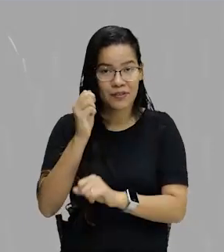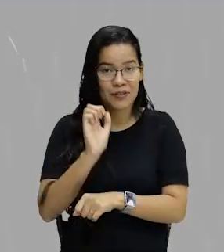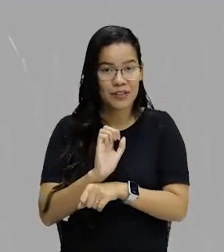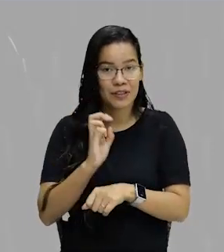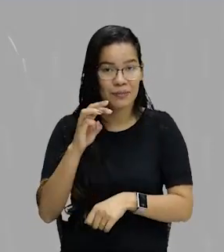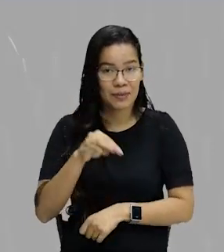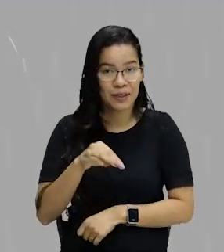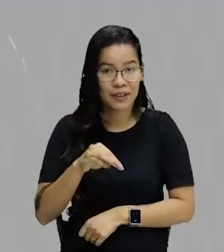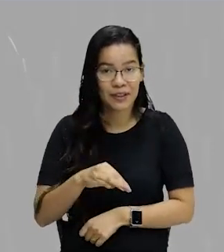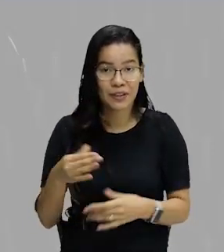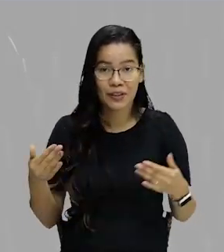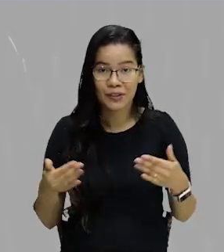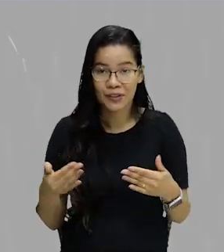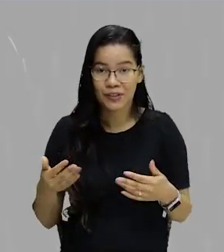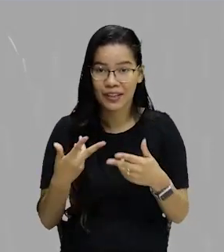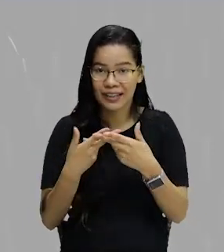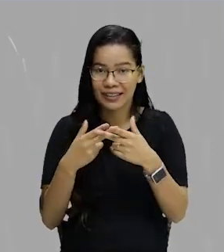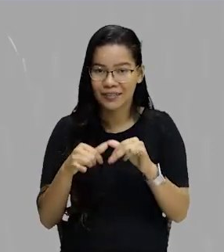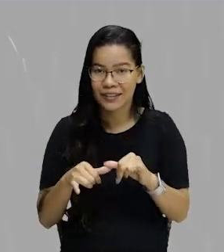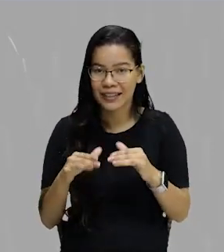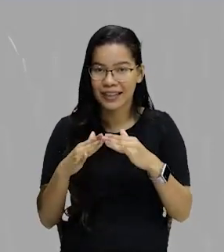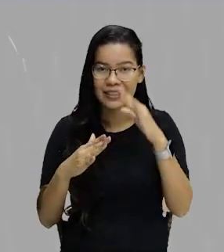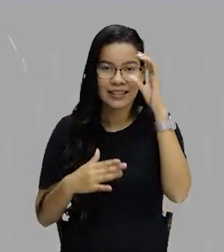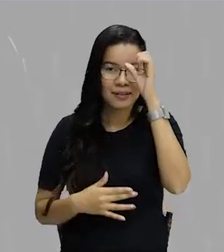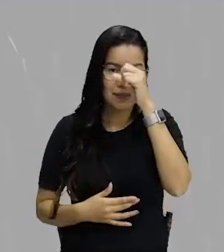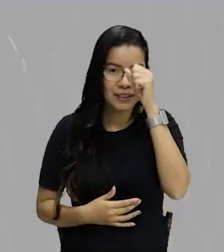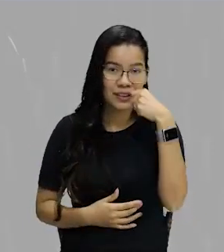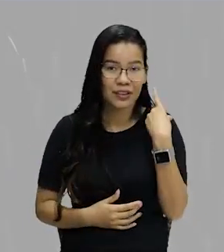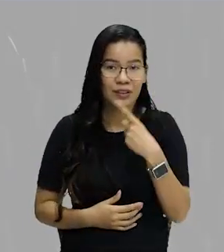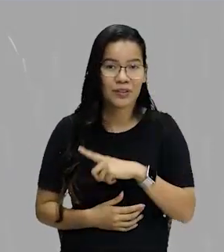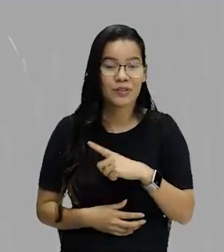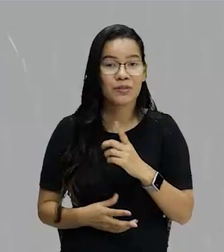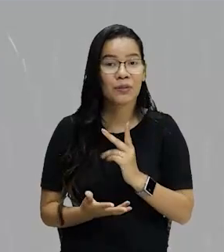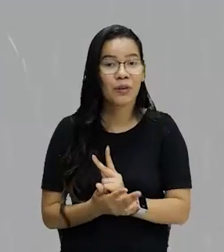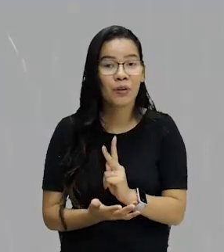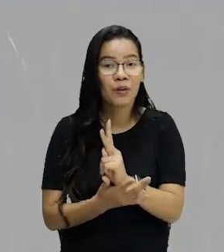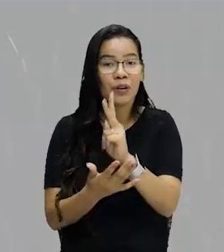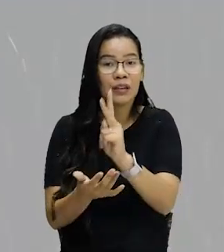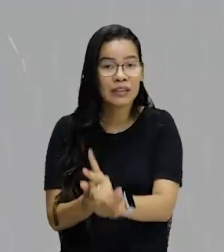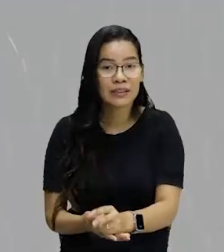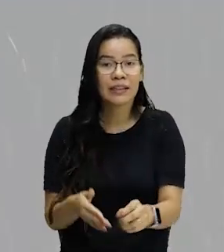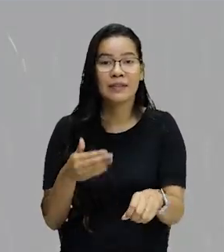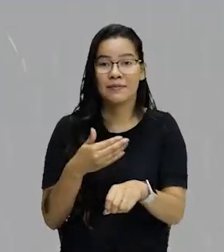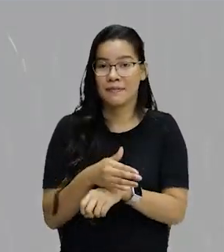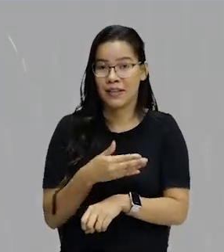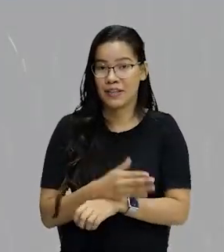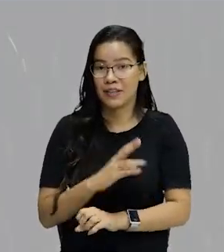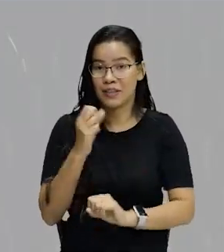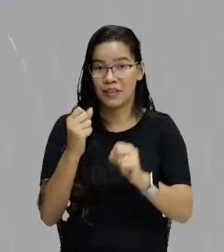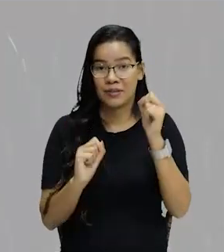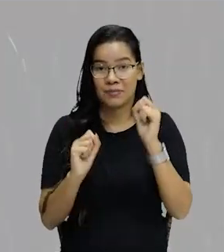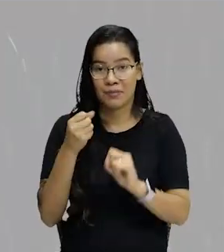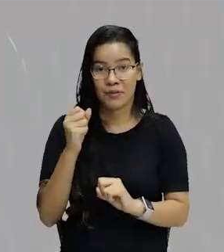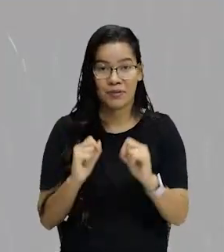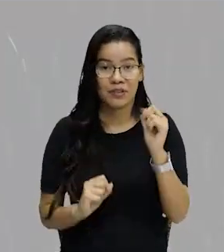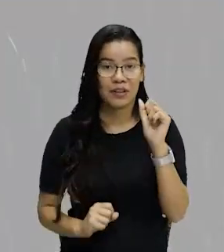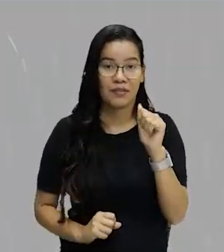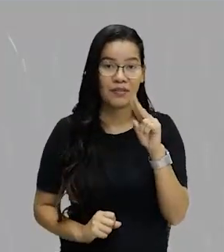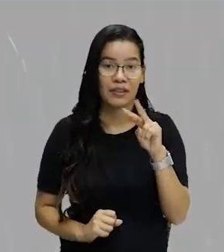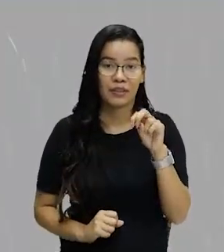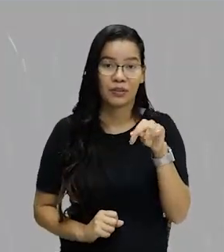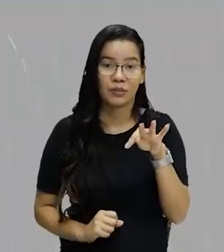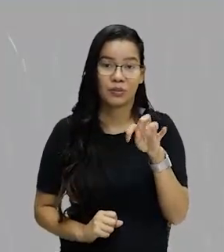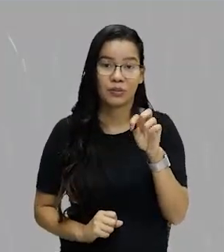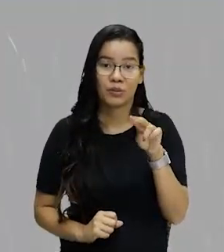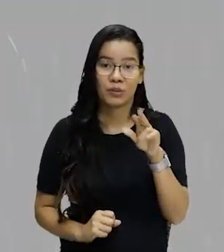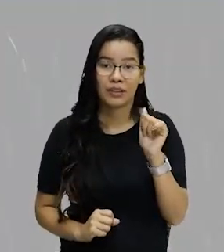hoje, nosso projeto Fique em Casa Aprendendo, nós iremos estar dando continuidade a essas práticas de esporte de aventura, né? Já falei